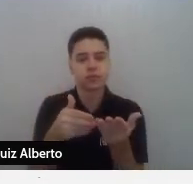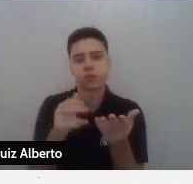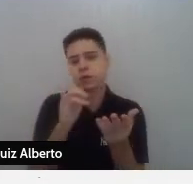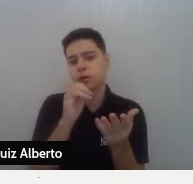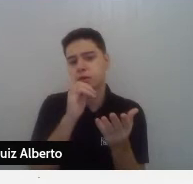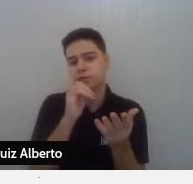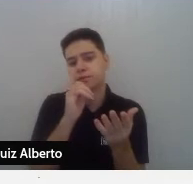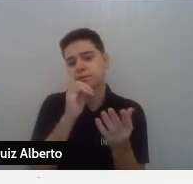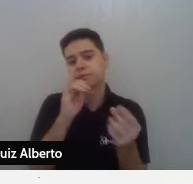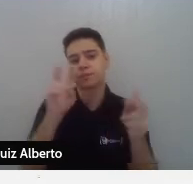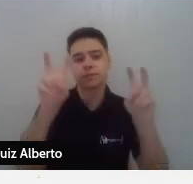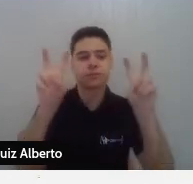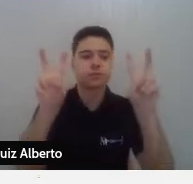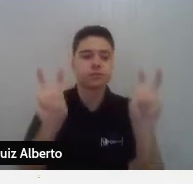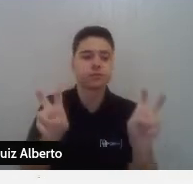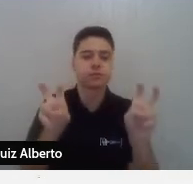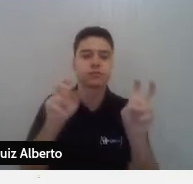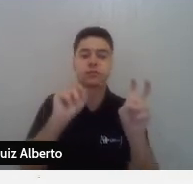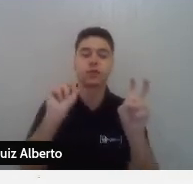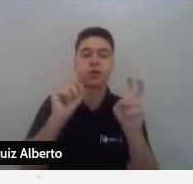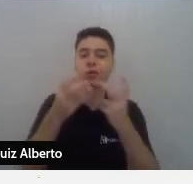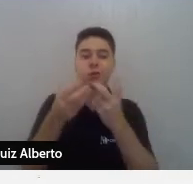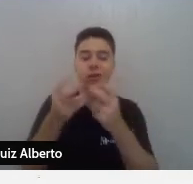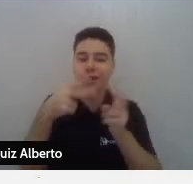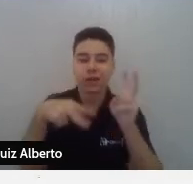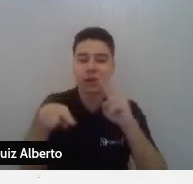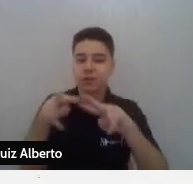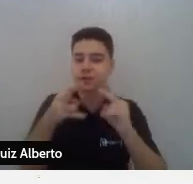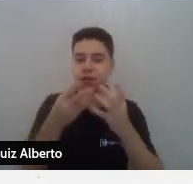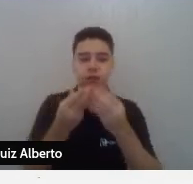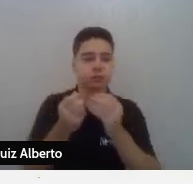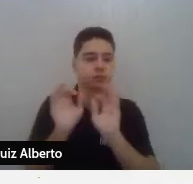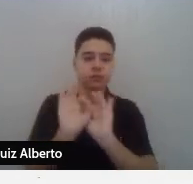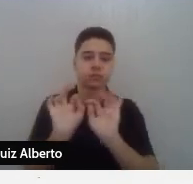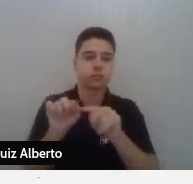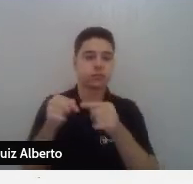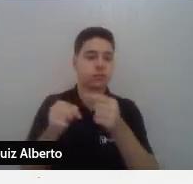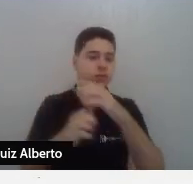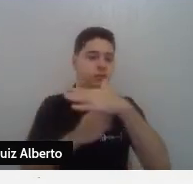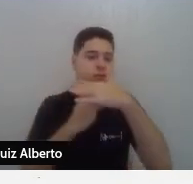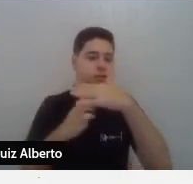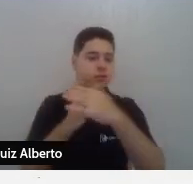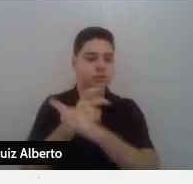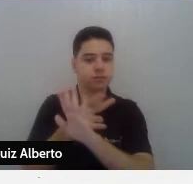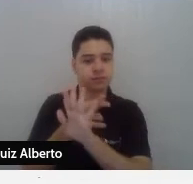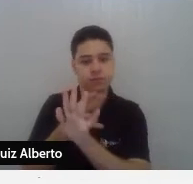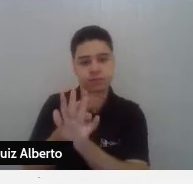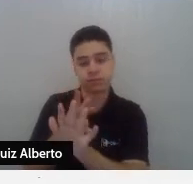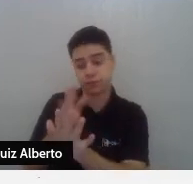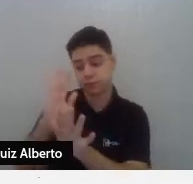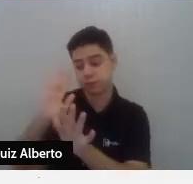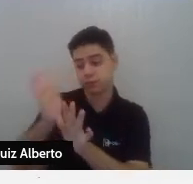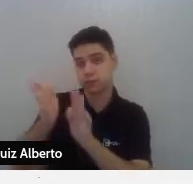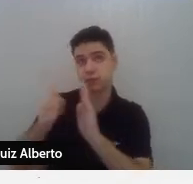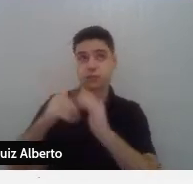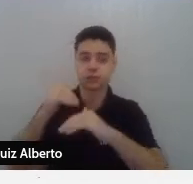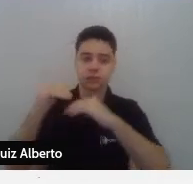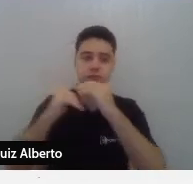um conceito que não é tão visto no momento, né? Mas existem grandes empresas já se desenvolvendo para